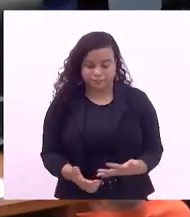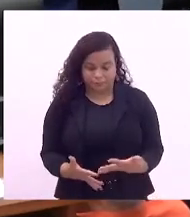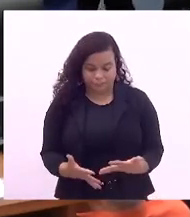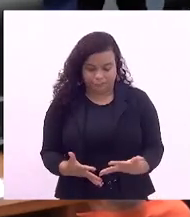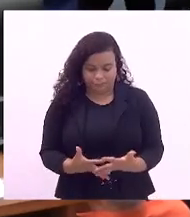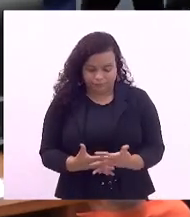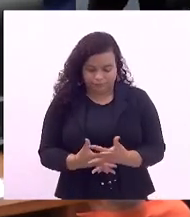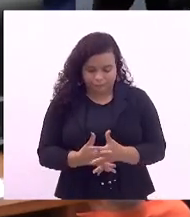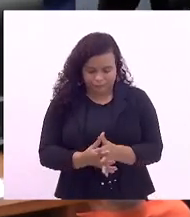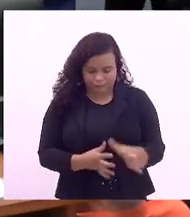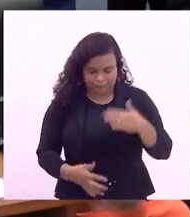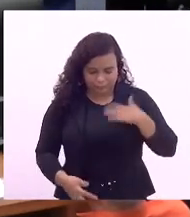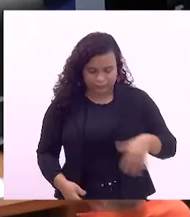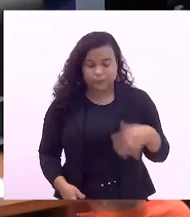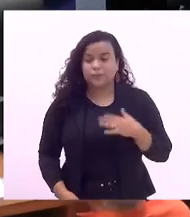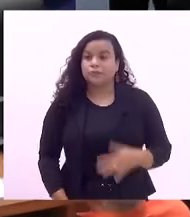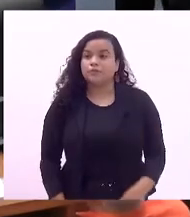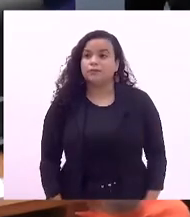G1